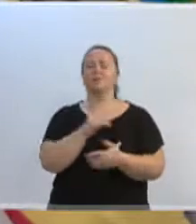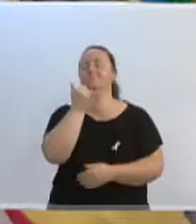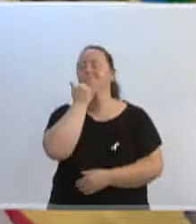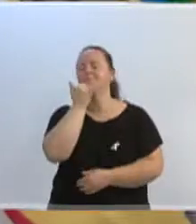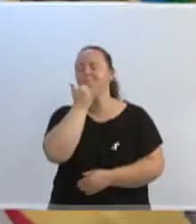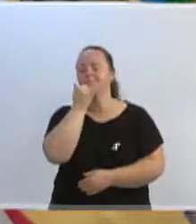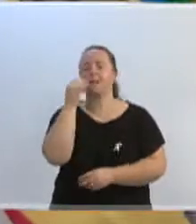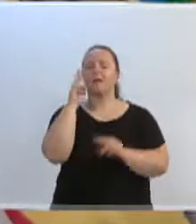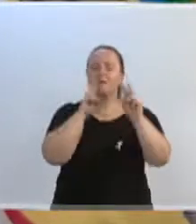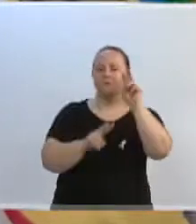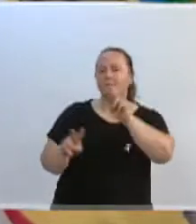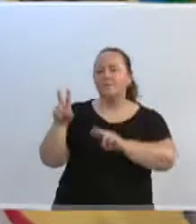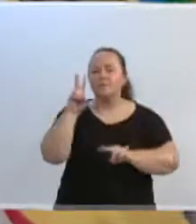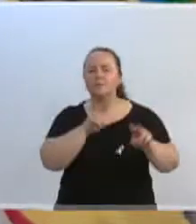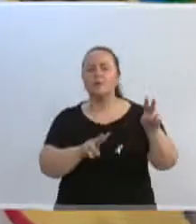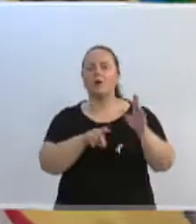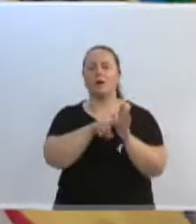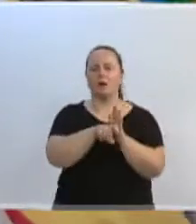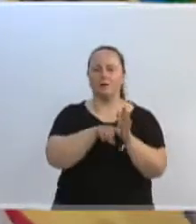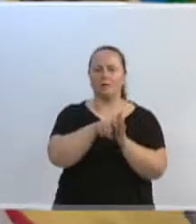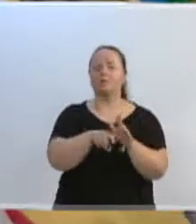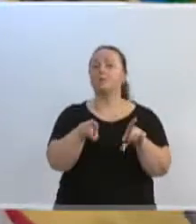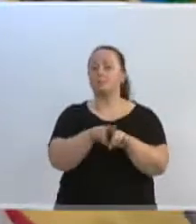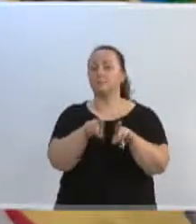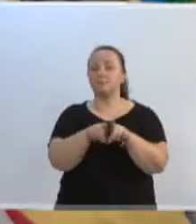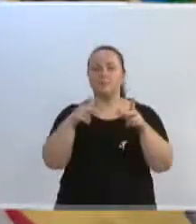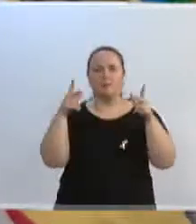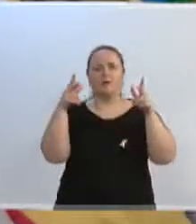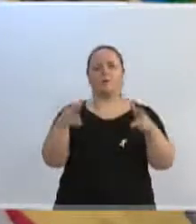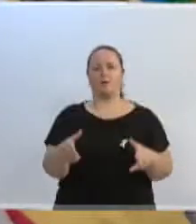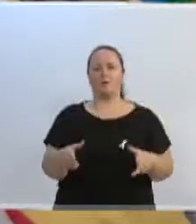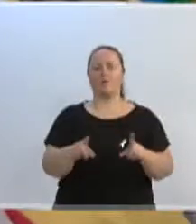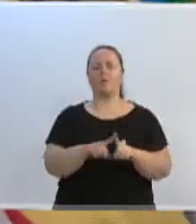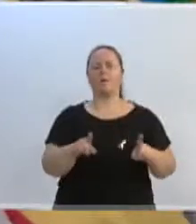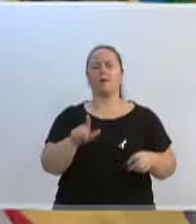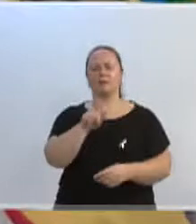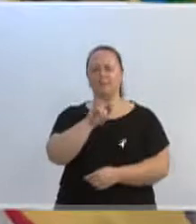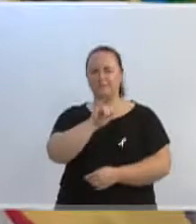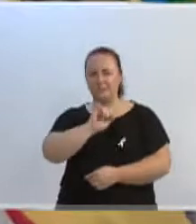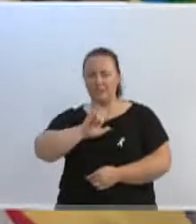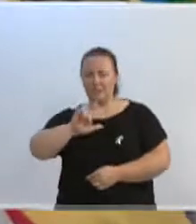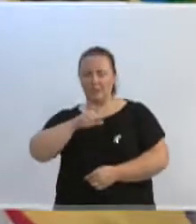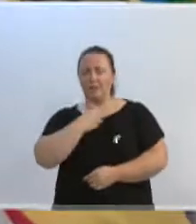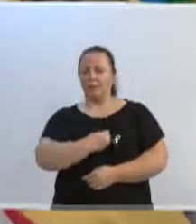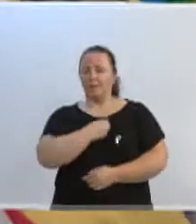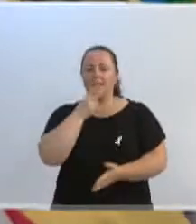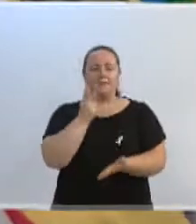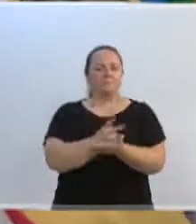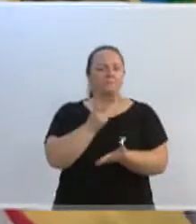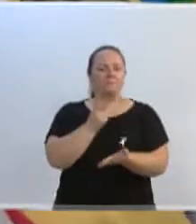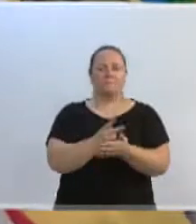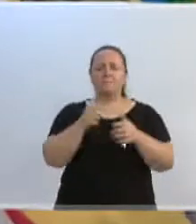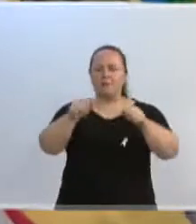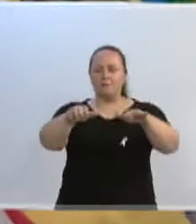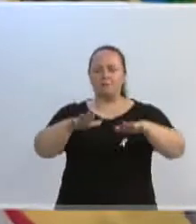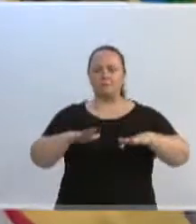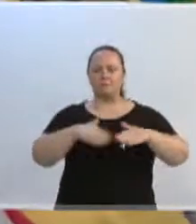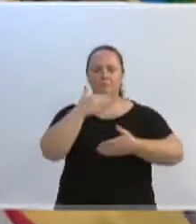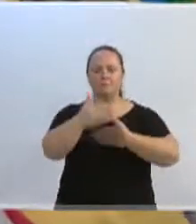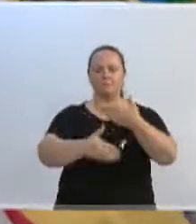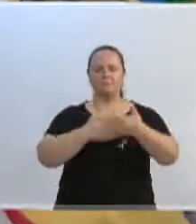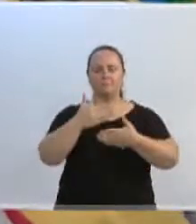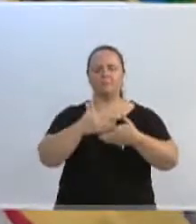visuais ou deficientes físicos, também passam, mas o Gil realmente se fazendo presente a todas as sessões ordinárias aqui da